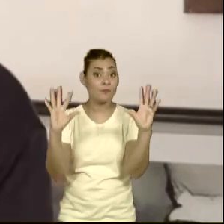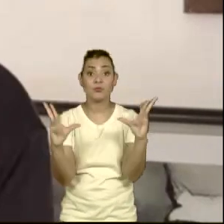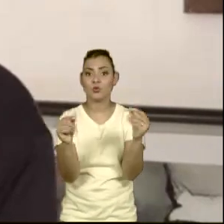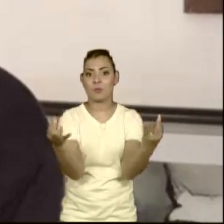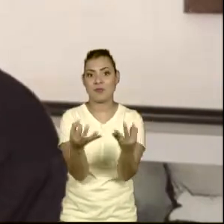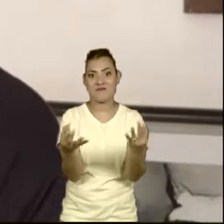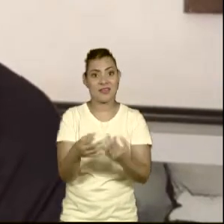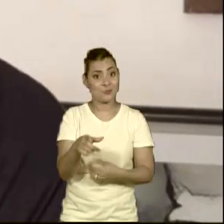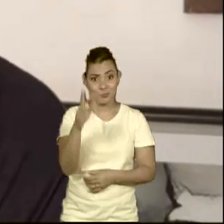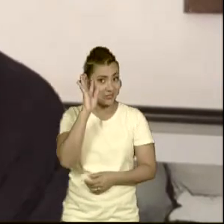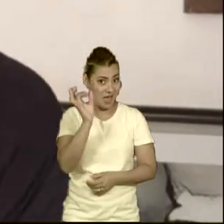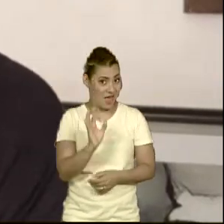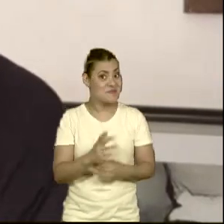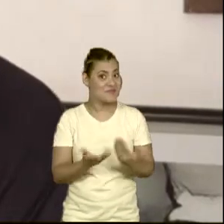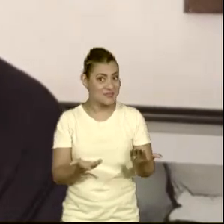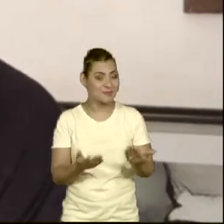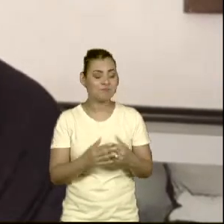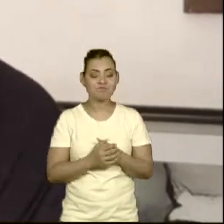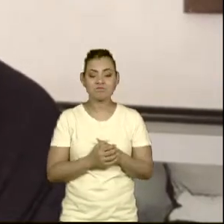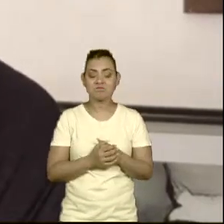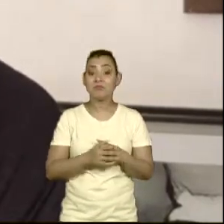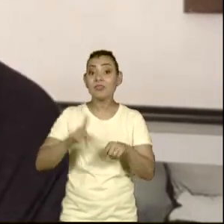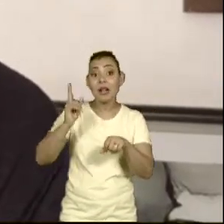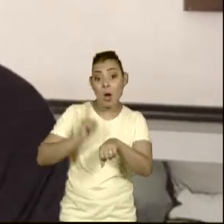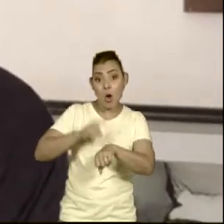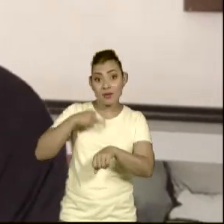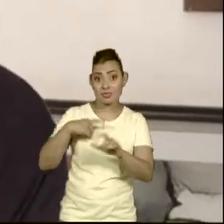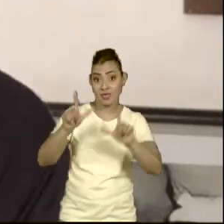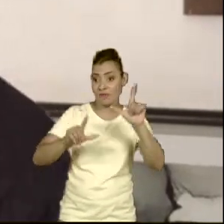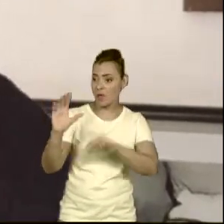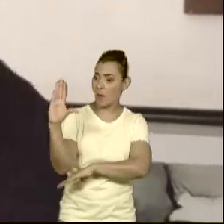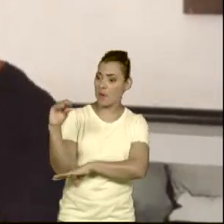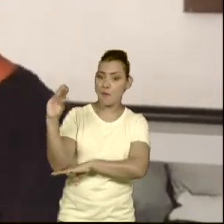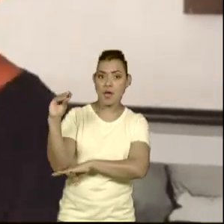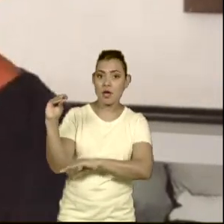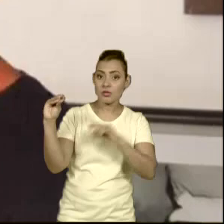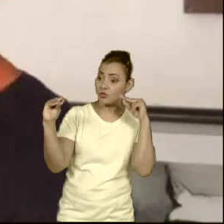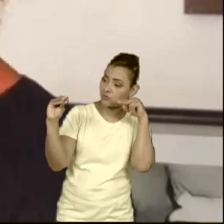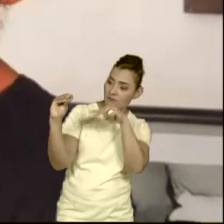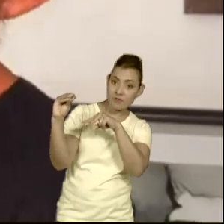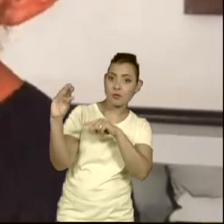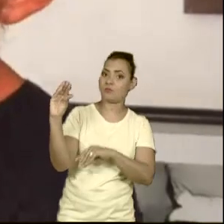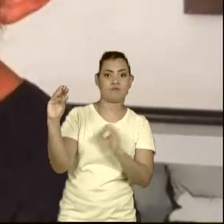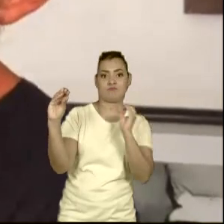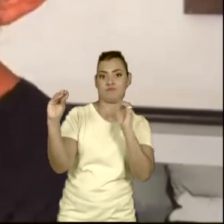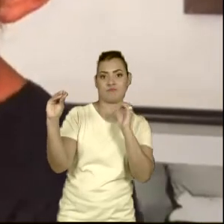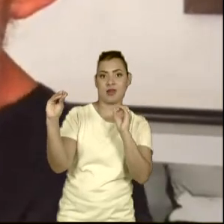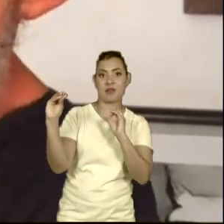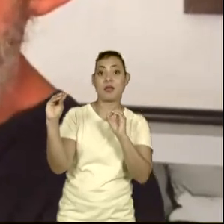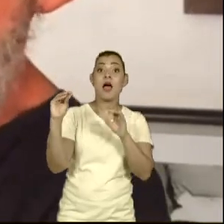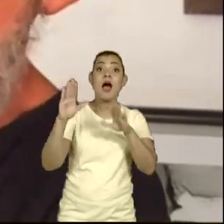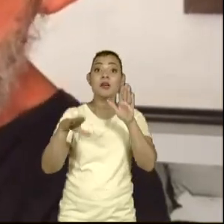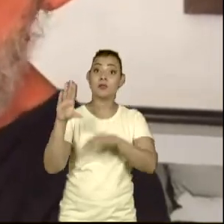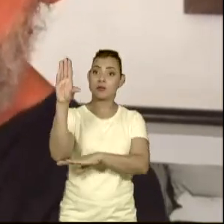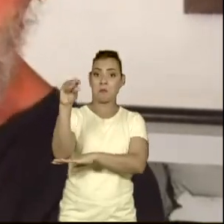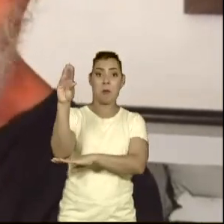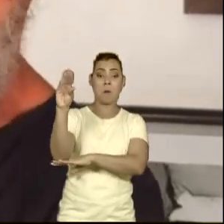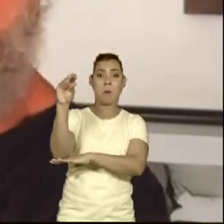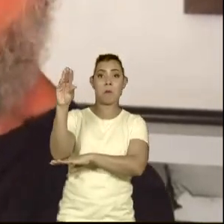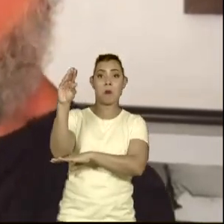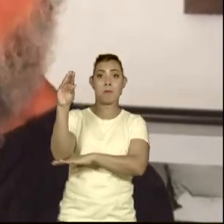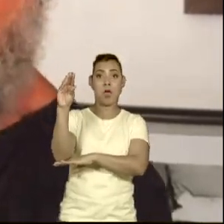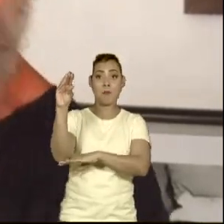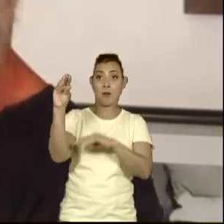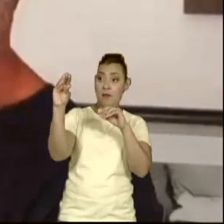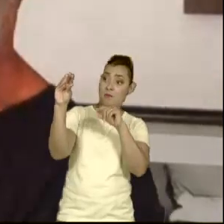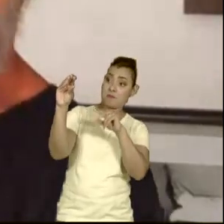tudo muito bonitinho. Quando a gente manipula um boneco em TV, a gente não está olhando para o boneco. Em teatro, muitas vezes, você está manipulando o boneco e você